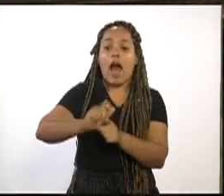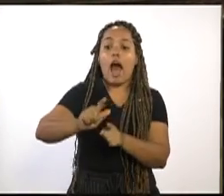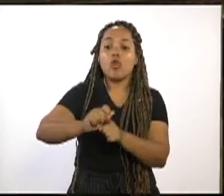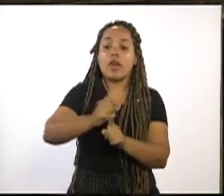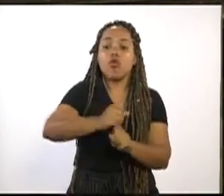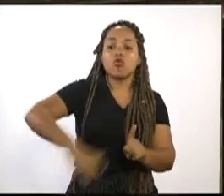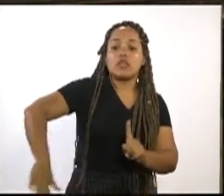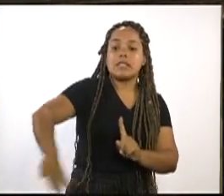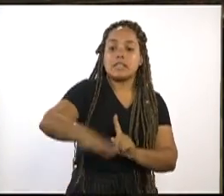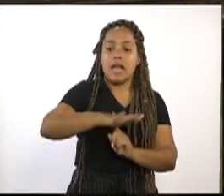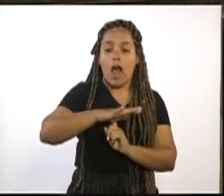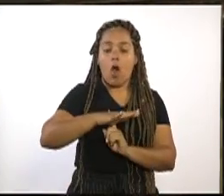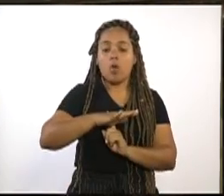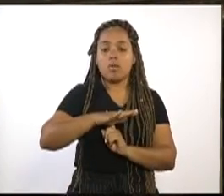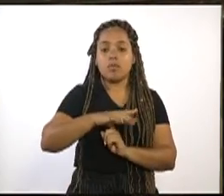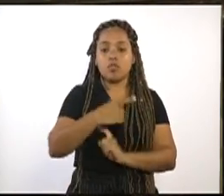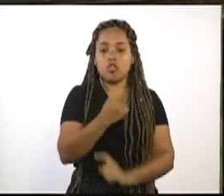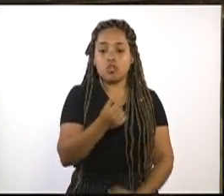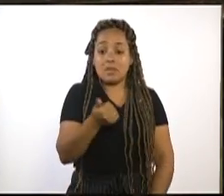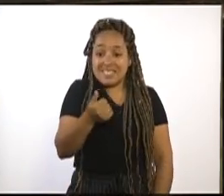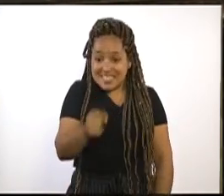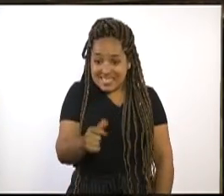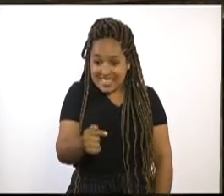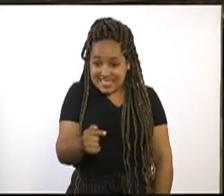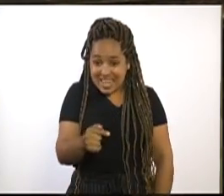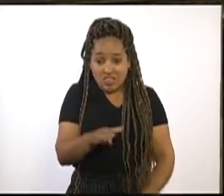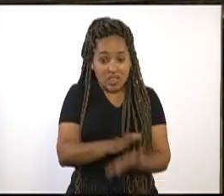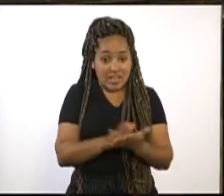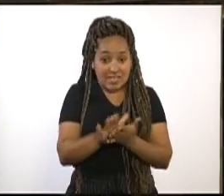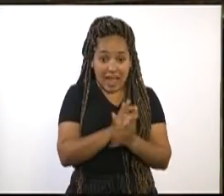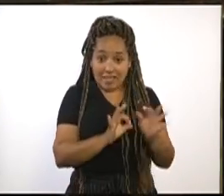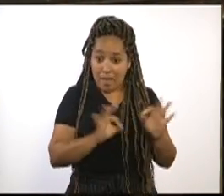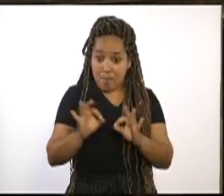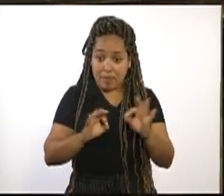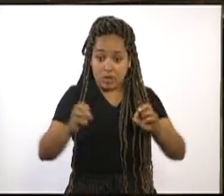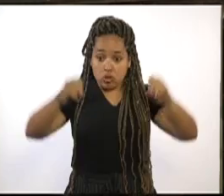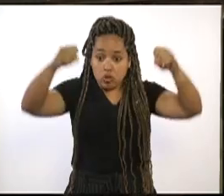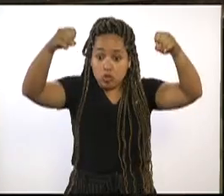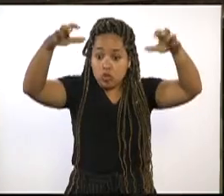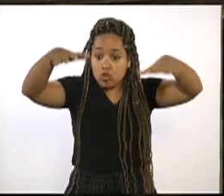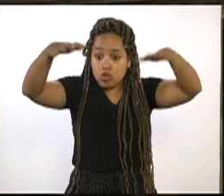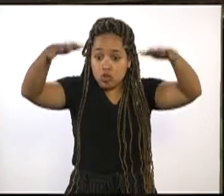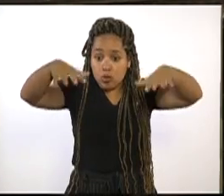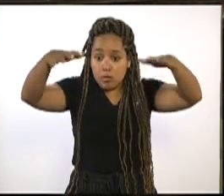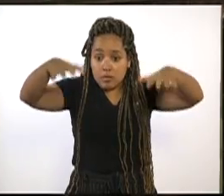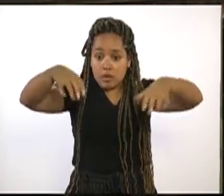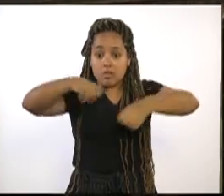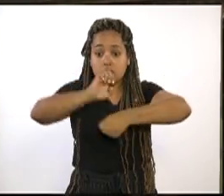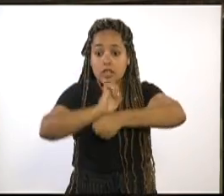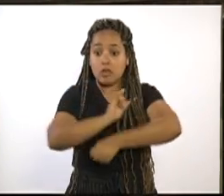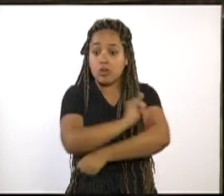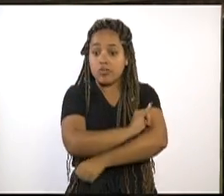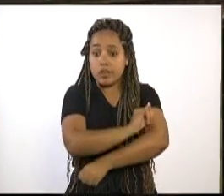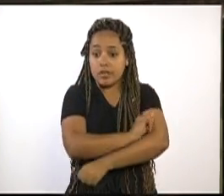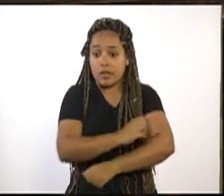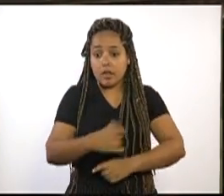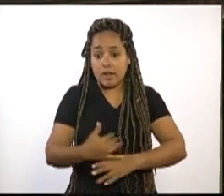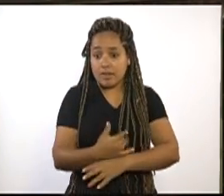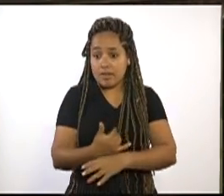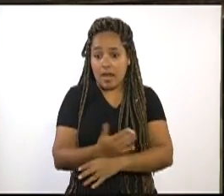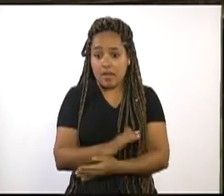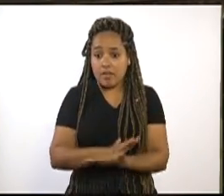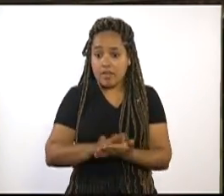não se atualiza um plano para as chuvas no Rio de Janeiro. E o prefeito Marcelo Crivella culpa